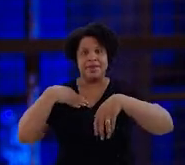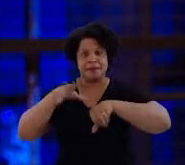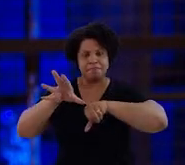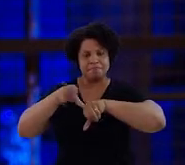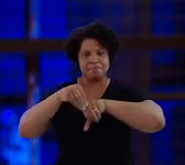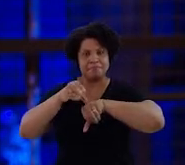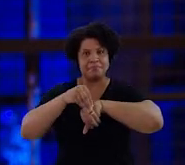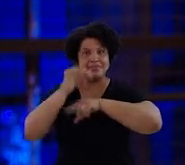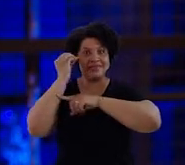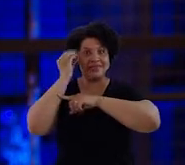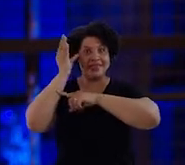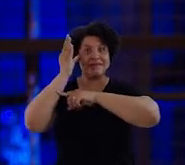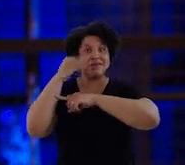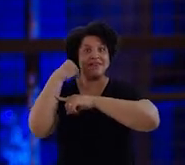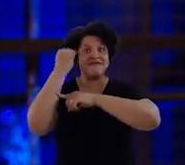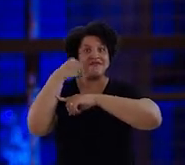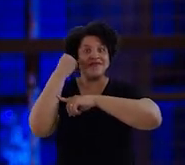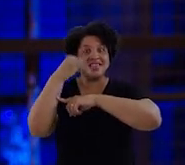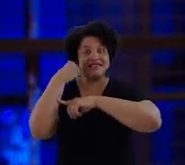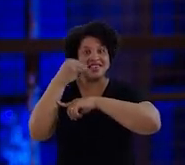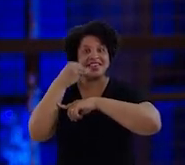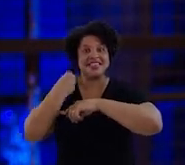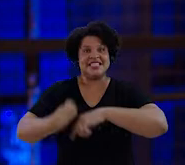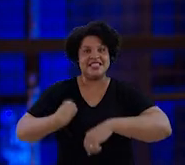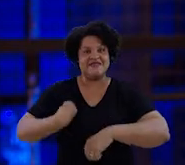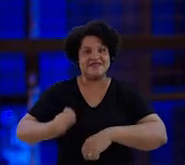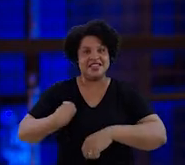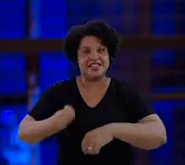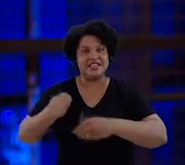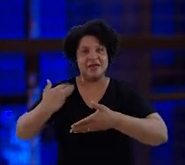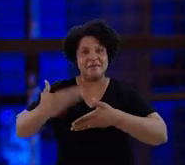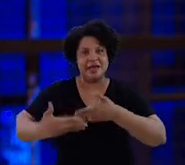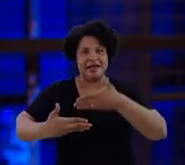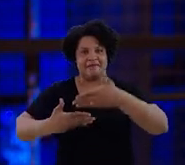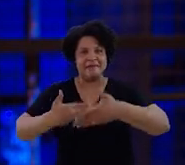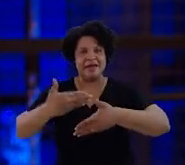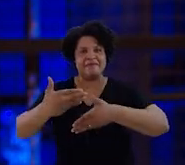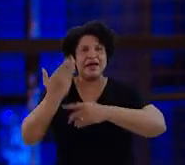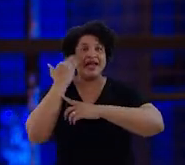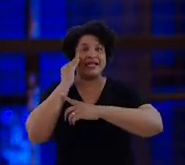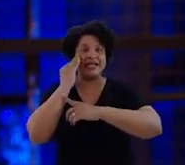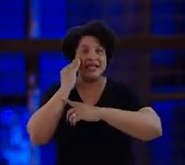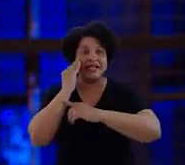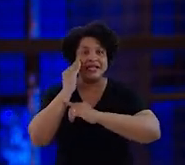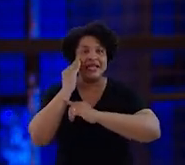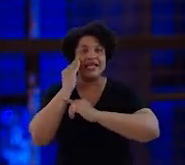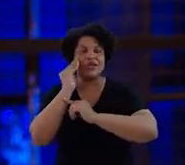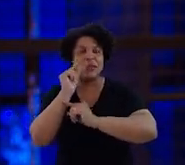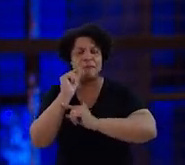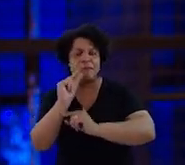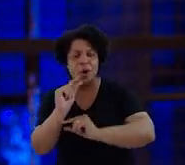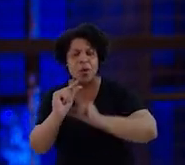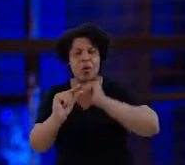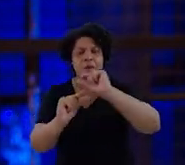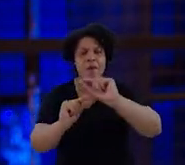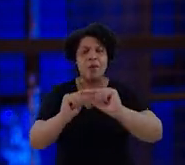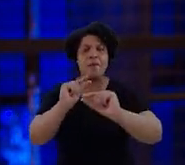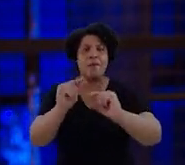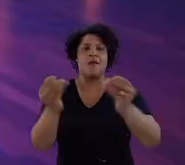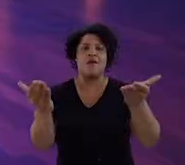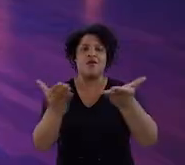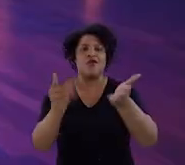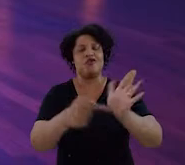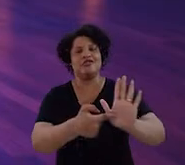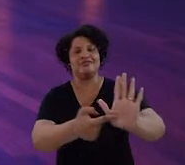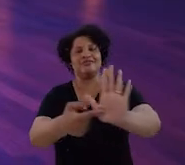ali, da minha vivência. E a partir daí eu fui entendendo um pouco de cada coisa e, né, passando o que eu tô passando